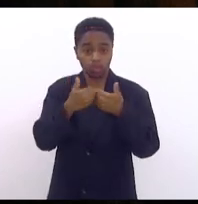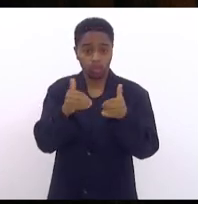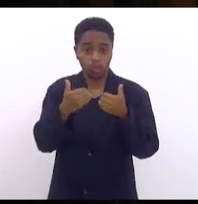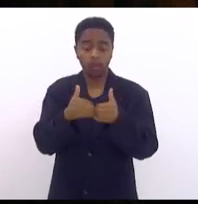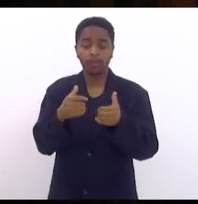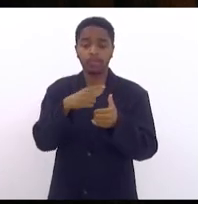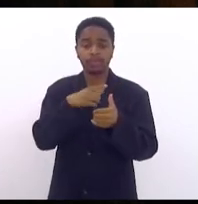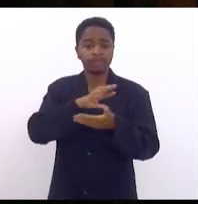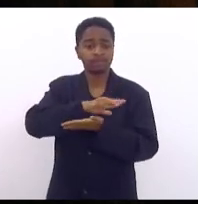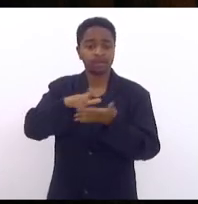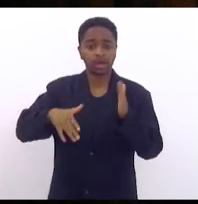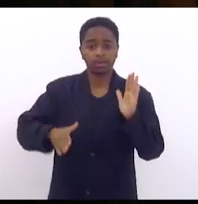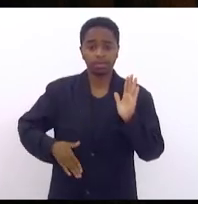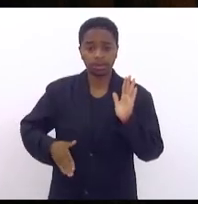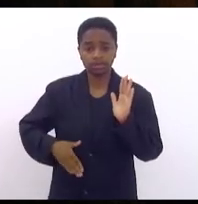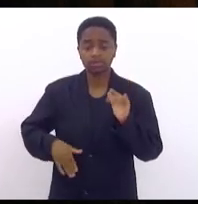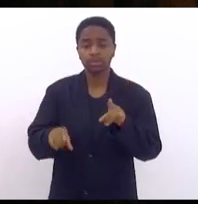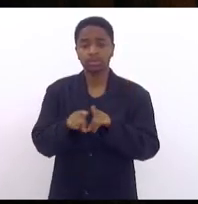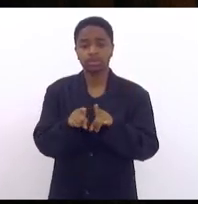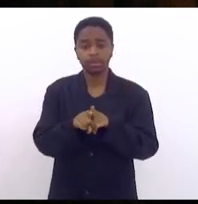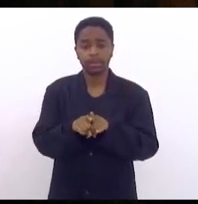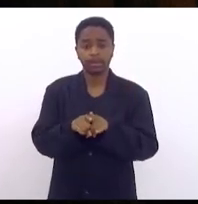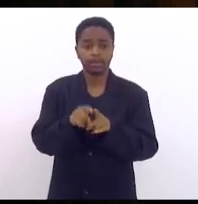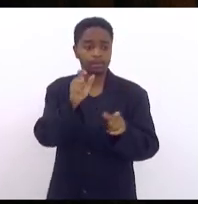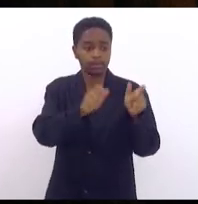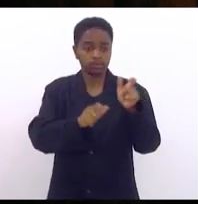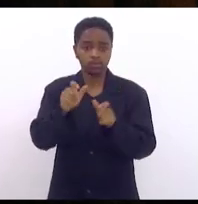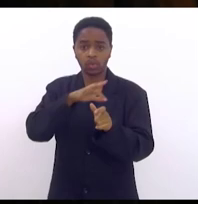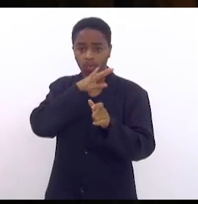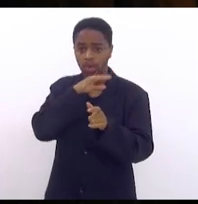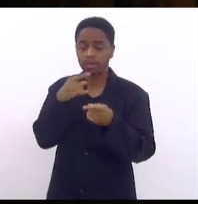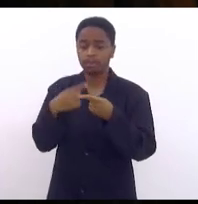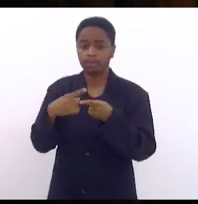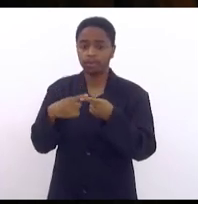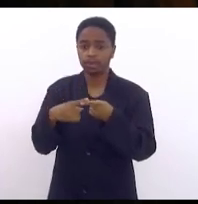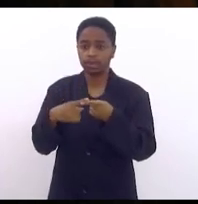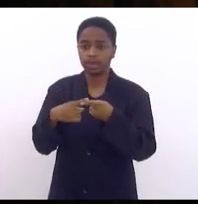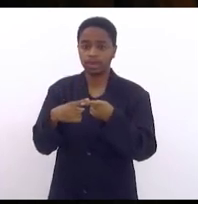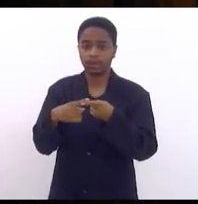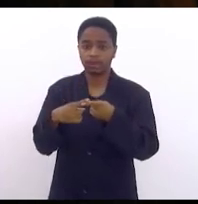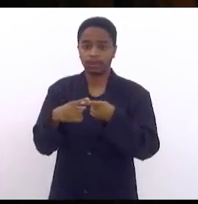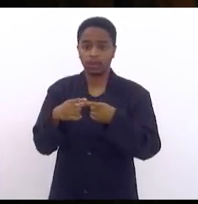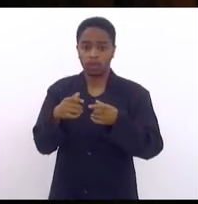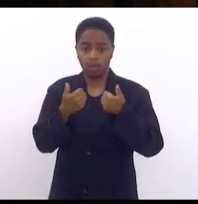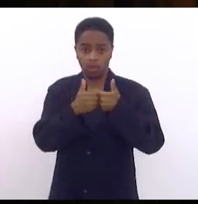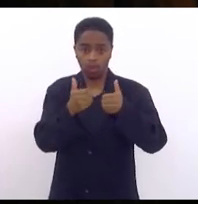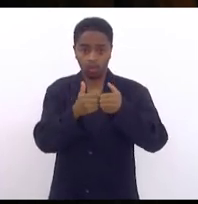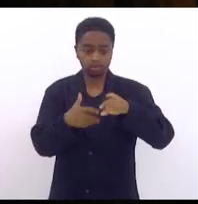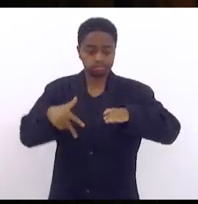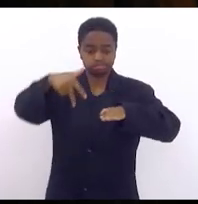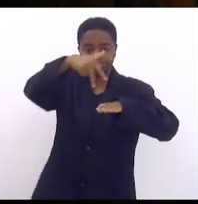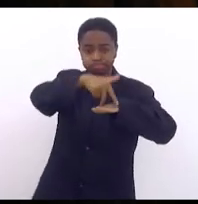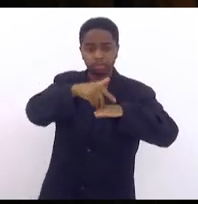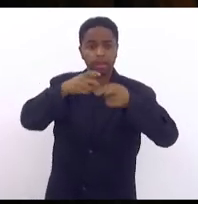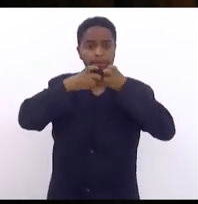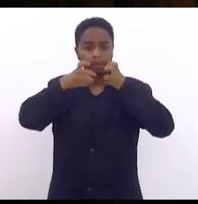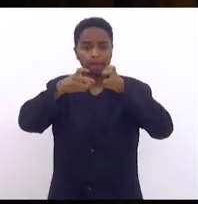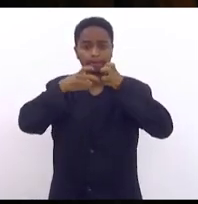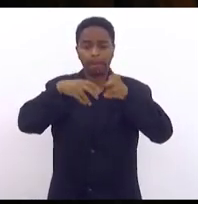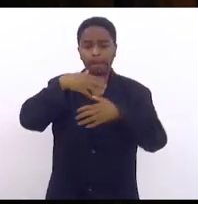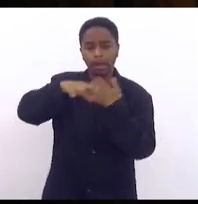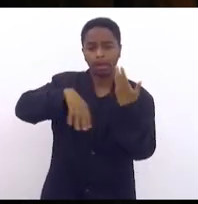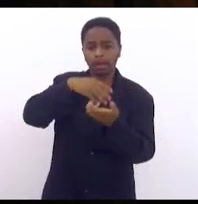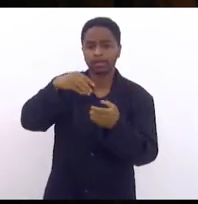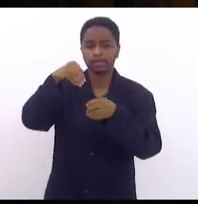de marginais, de sementinhas do mal, que ficam em cima do teto dos ônibus, fazendo balbúrdia, baderna